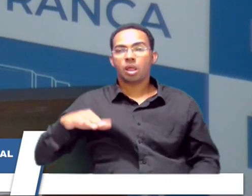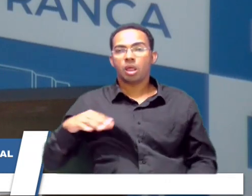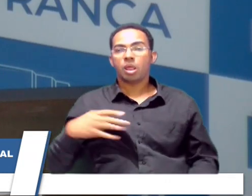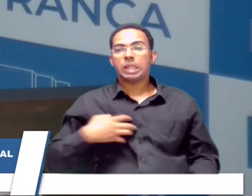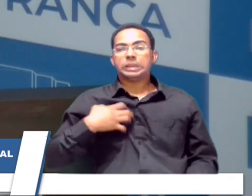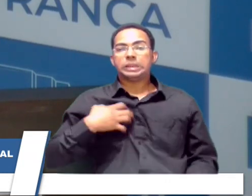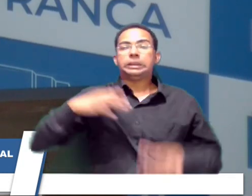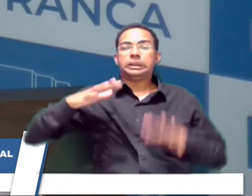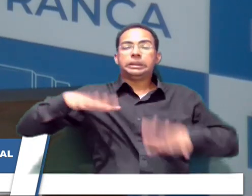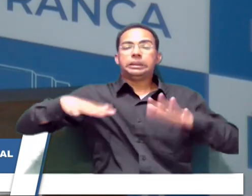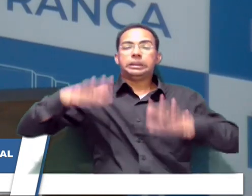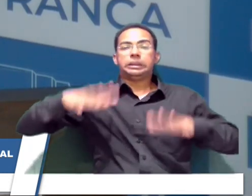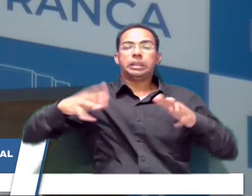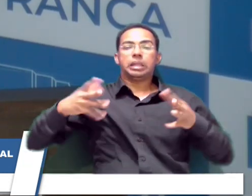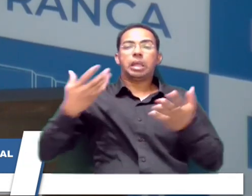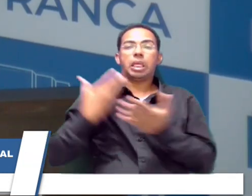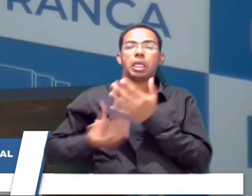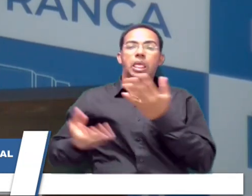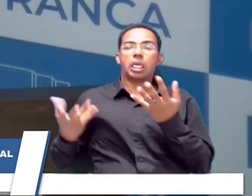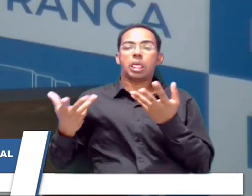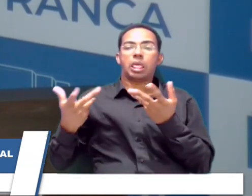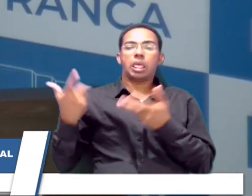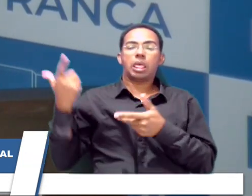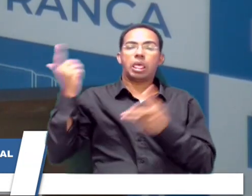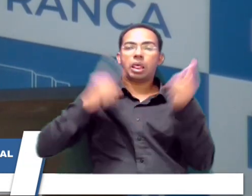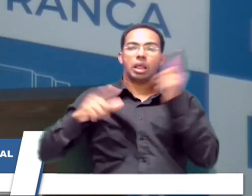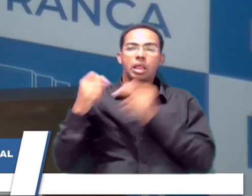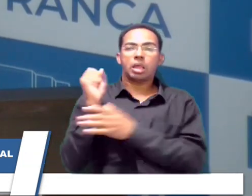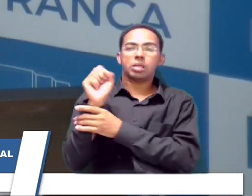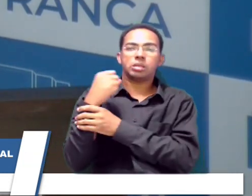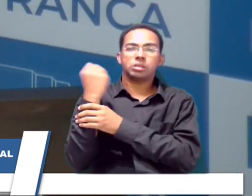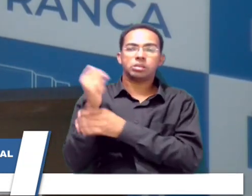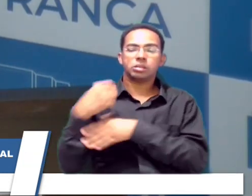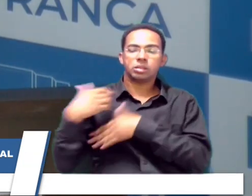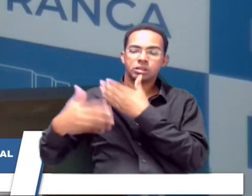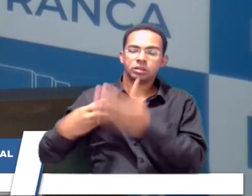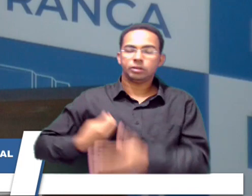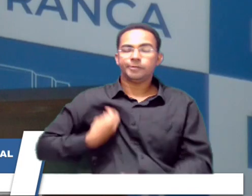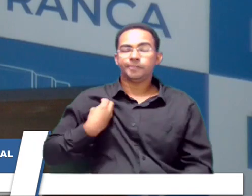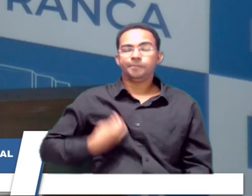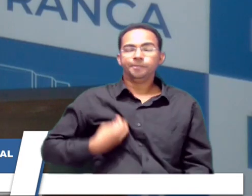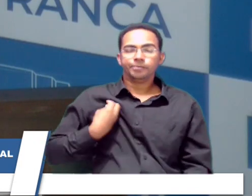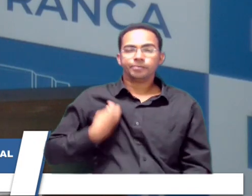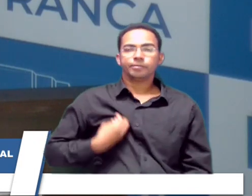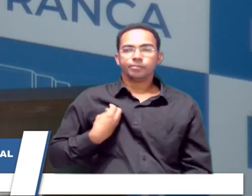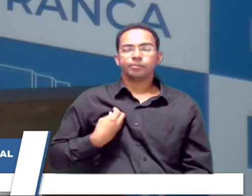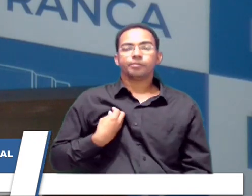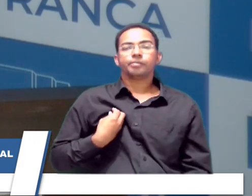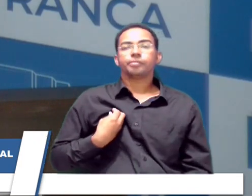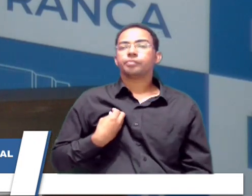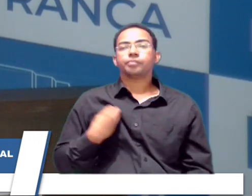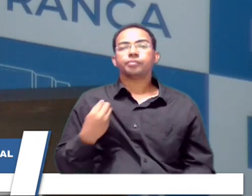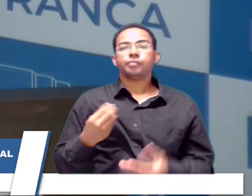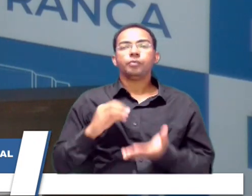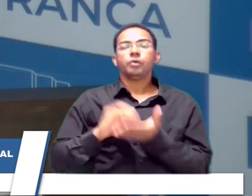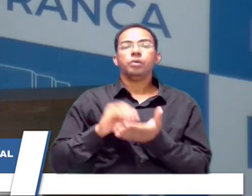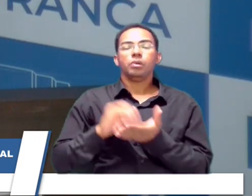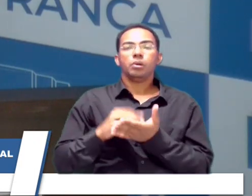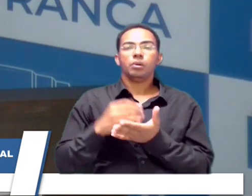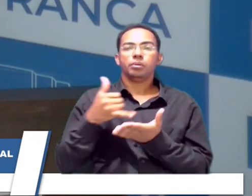ela perde as habilidades que ela conquistou em terapia e durante a vida. E quando faltava esse óleo,